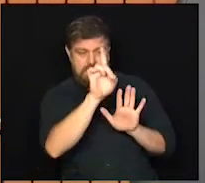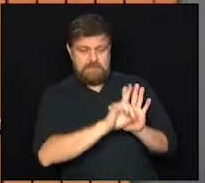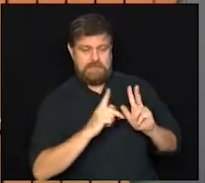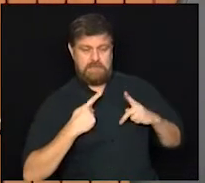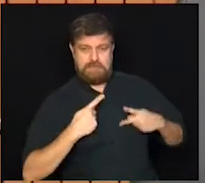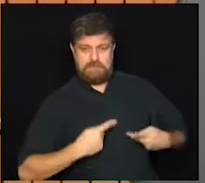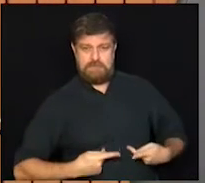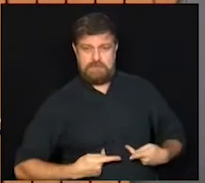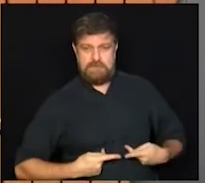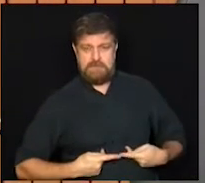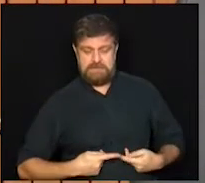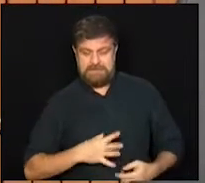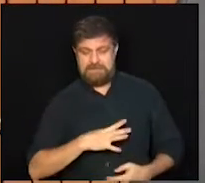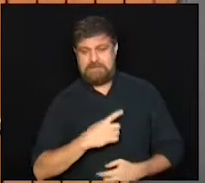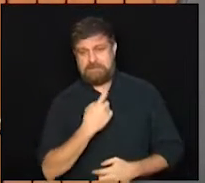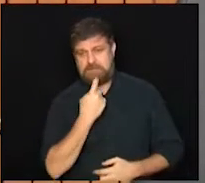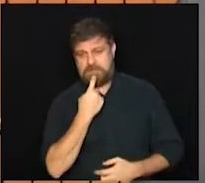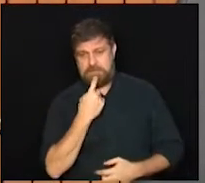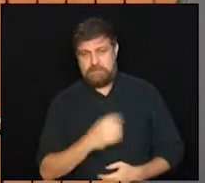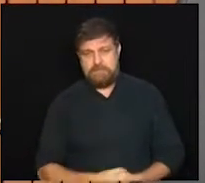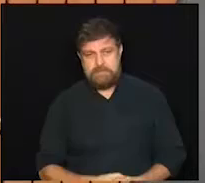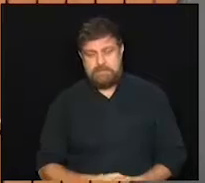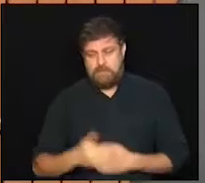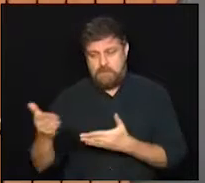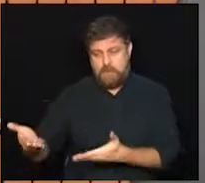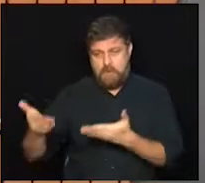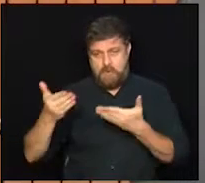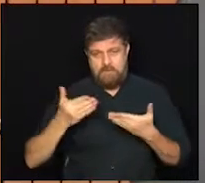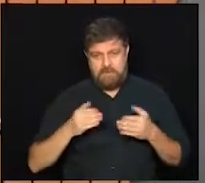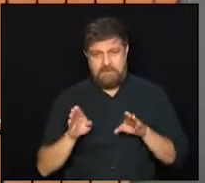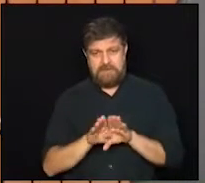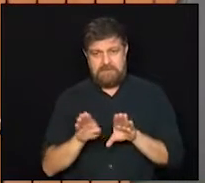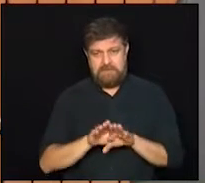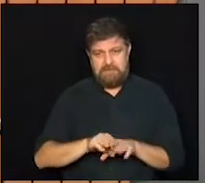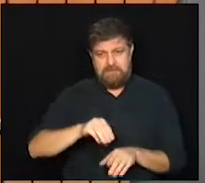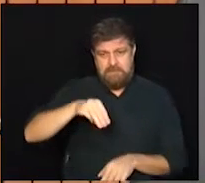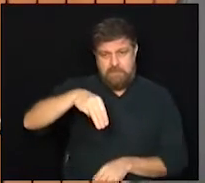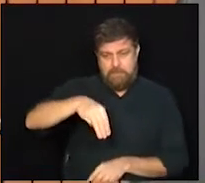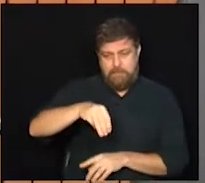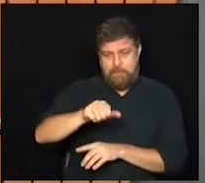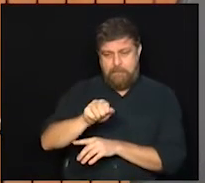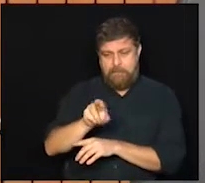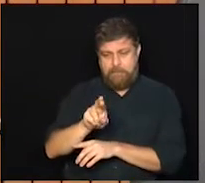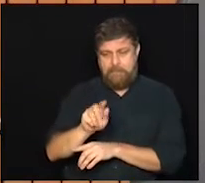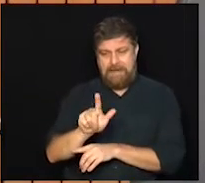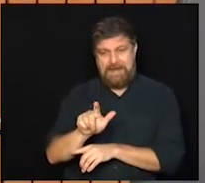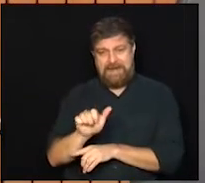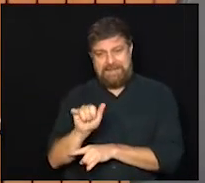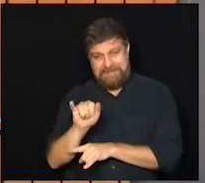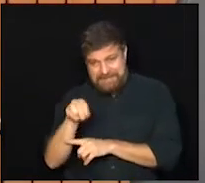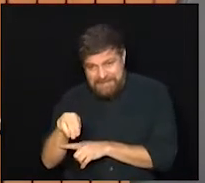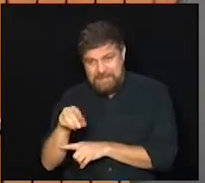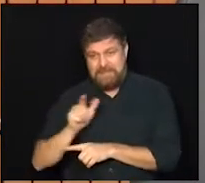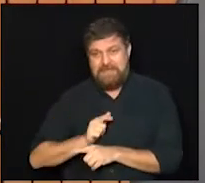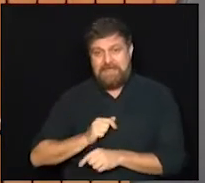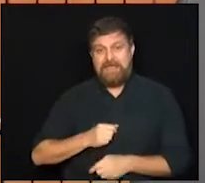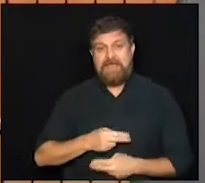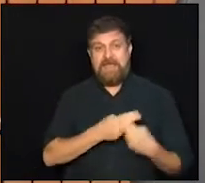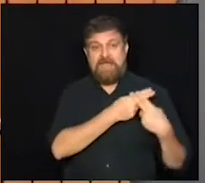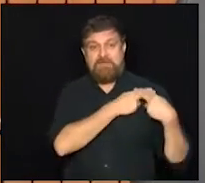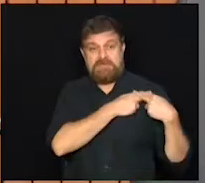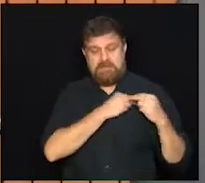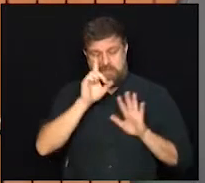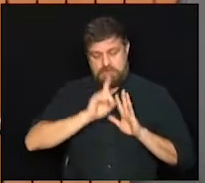Humanos de Campinas. Convidamos também Marlene Vacari Barbosa, responsável pelo Departamento de Direitos Humanos da